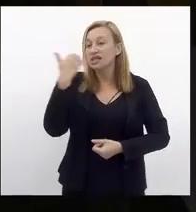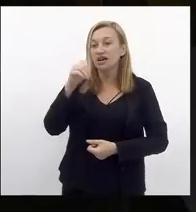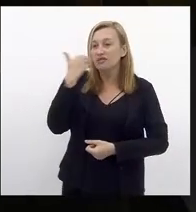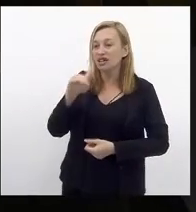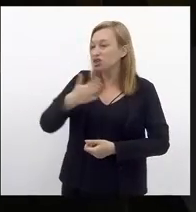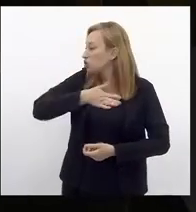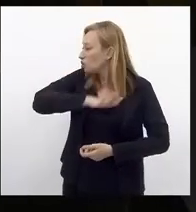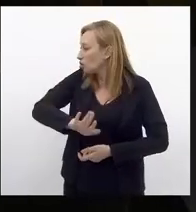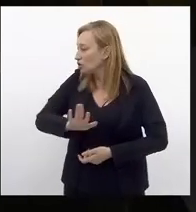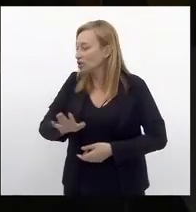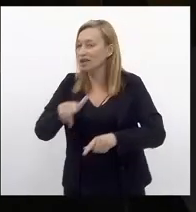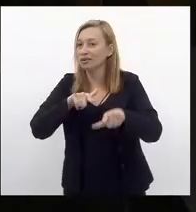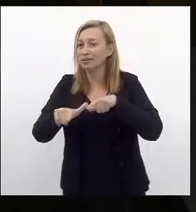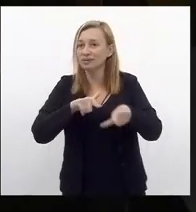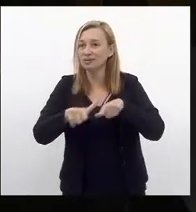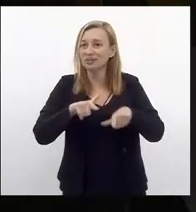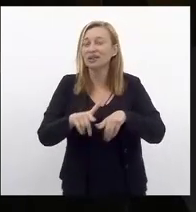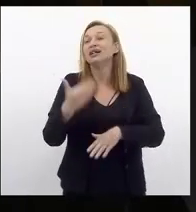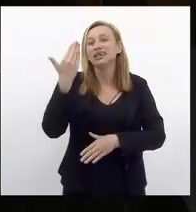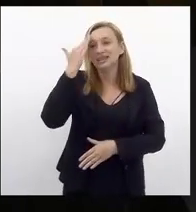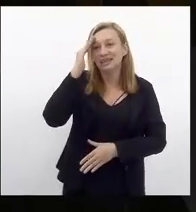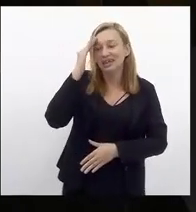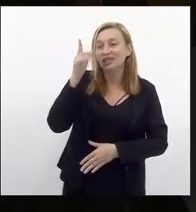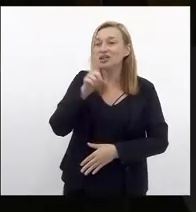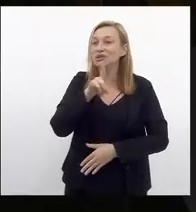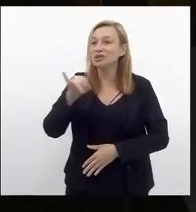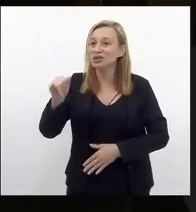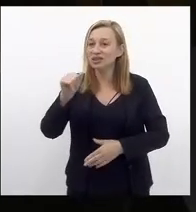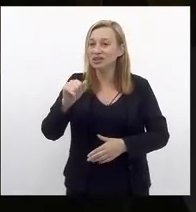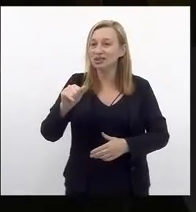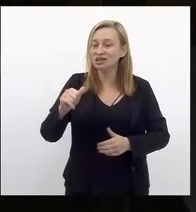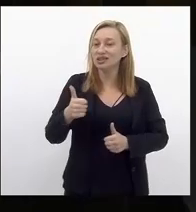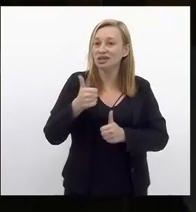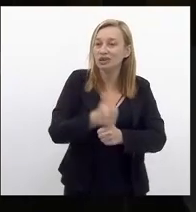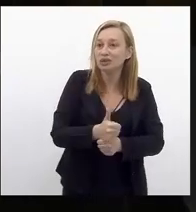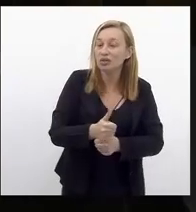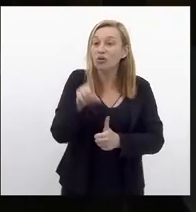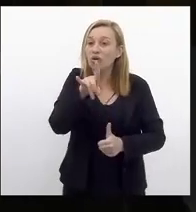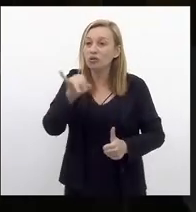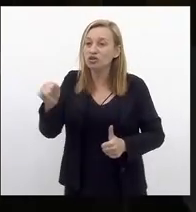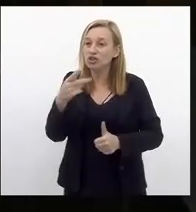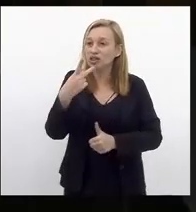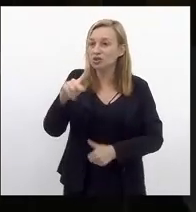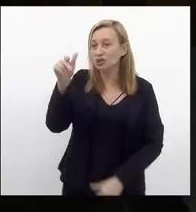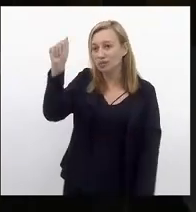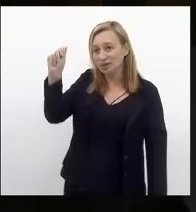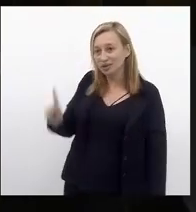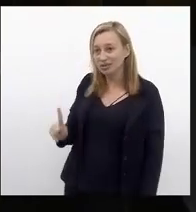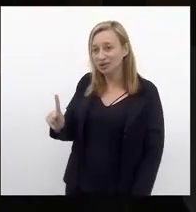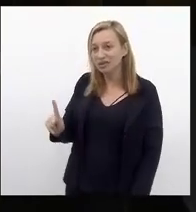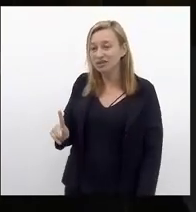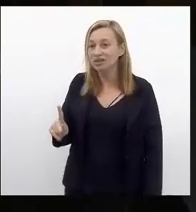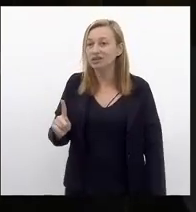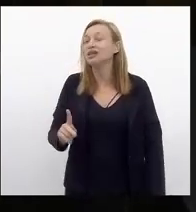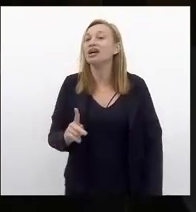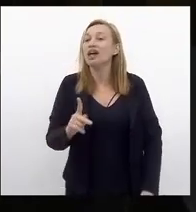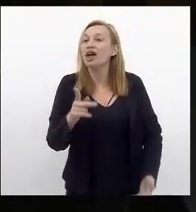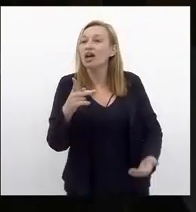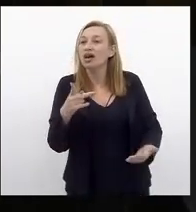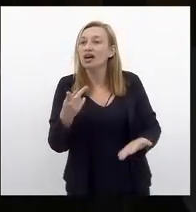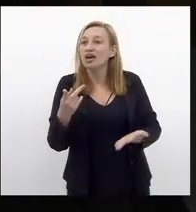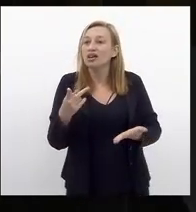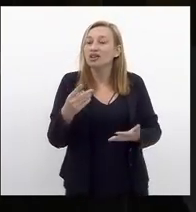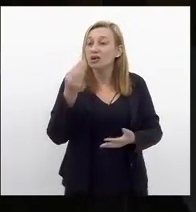não gostam de trabalhar entendem o dia da Posse como o dia da sua aposentadoria é um escárnio